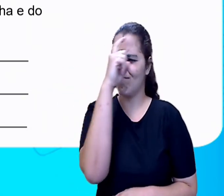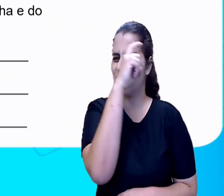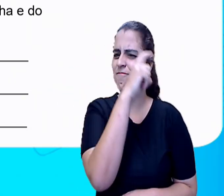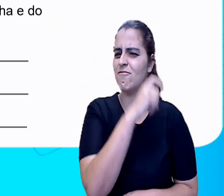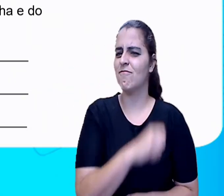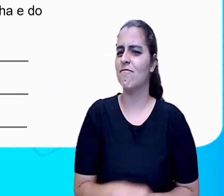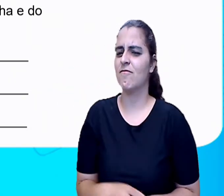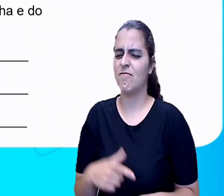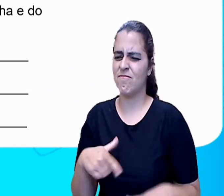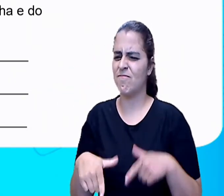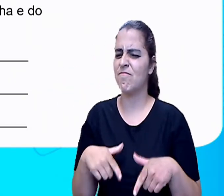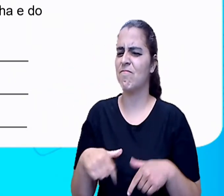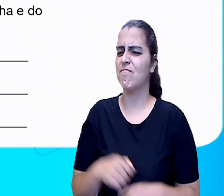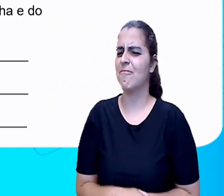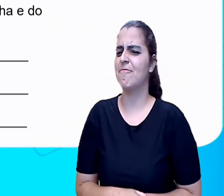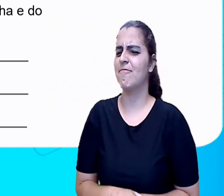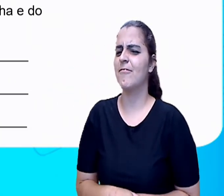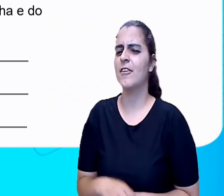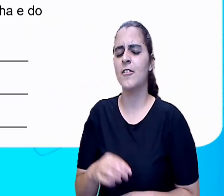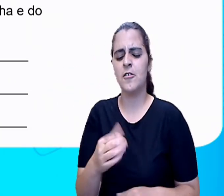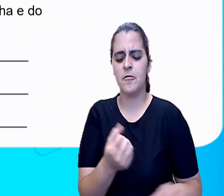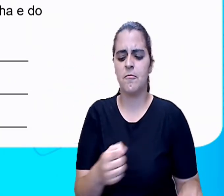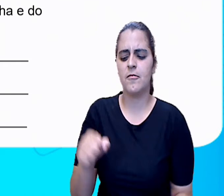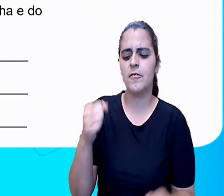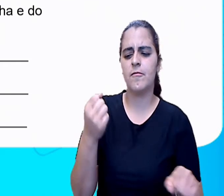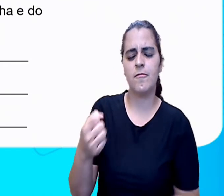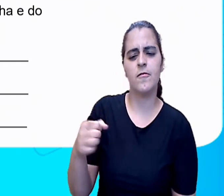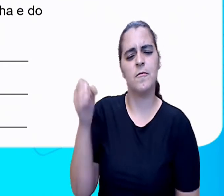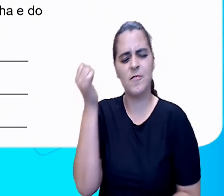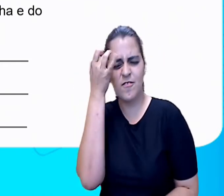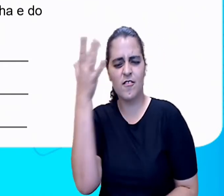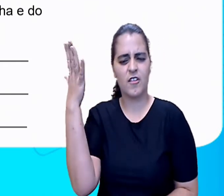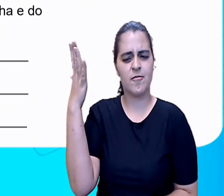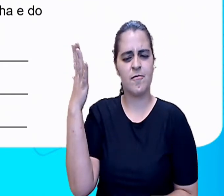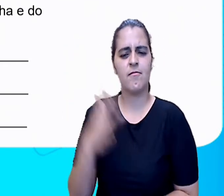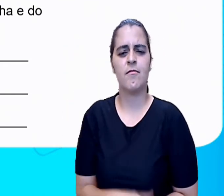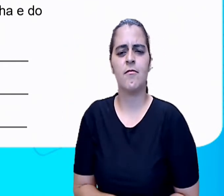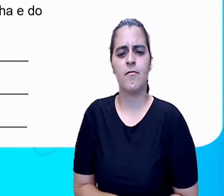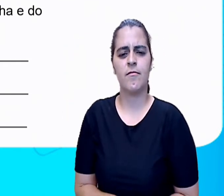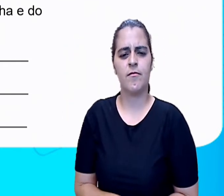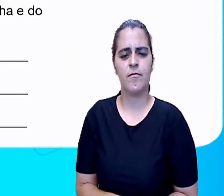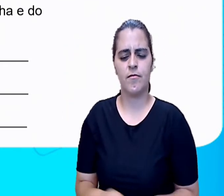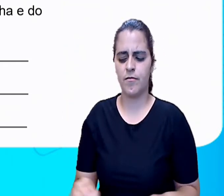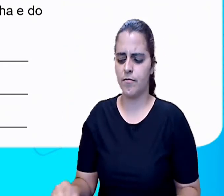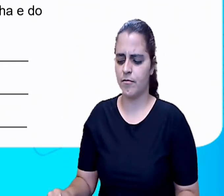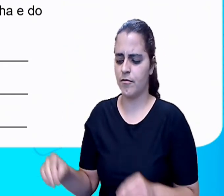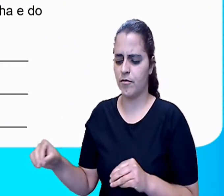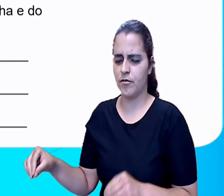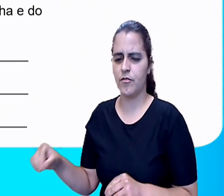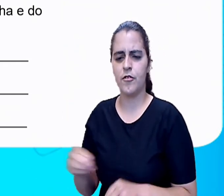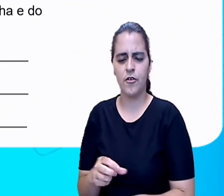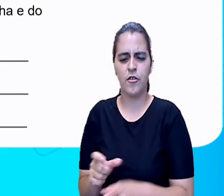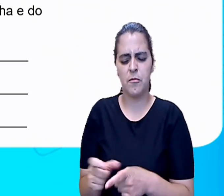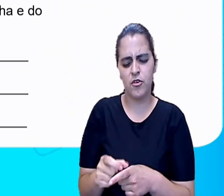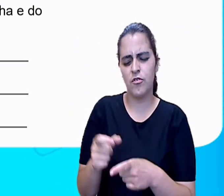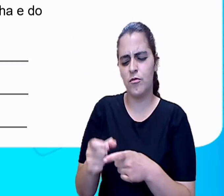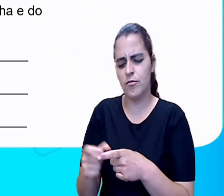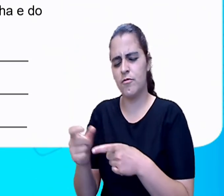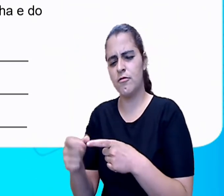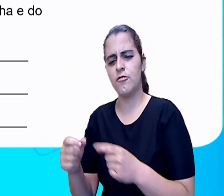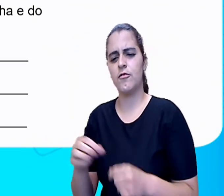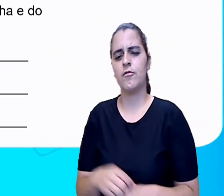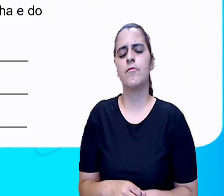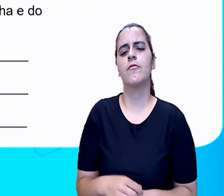muito mais trabalho do que se eu medir um cabo de vassoura e depois ir medindo quantos cabos de vassoura e